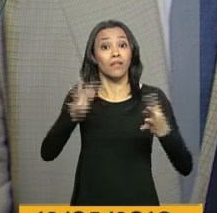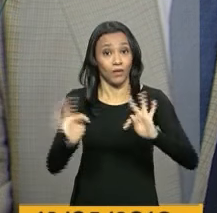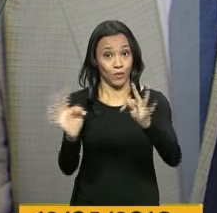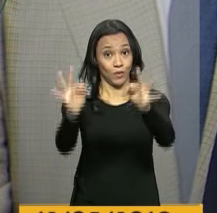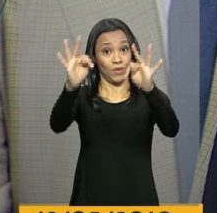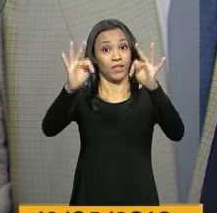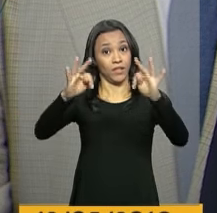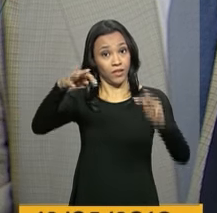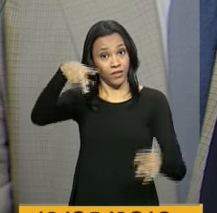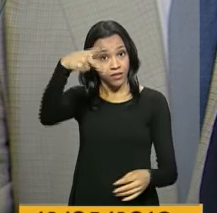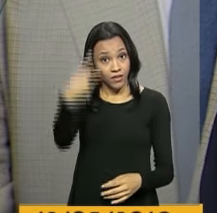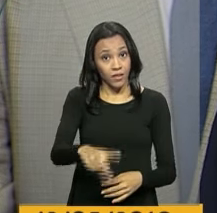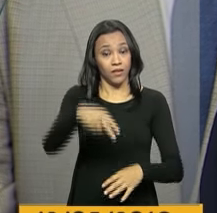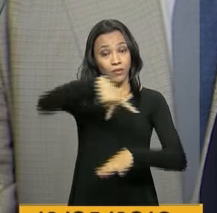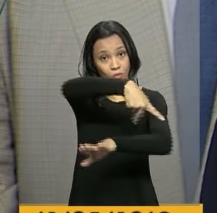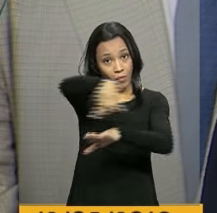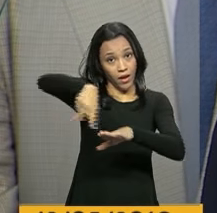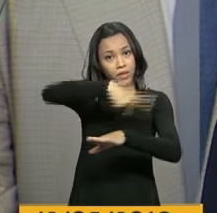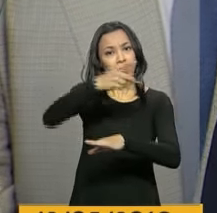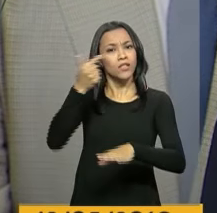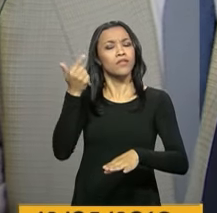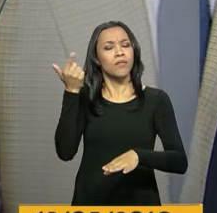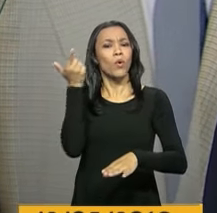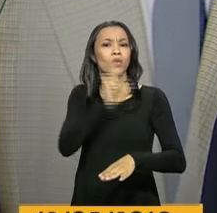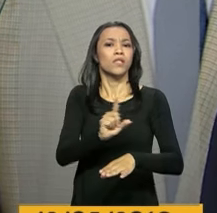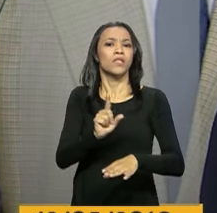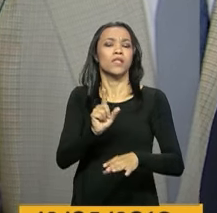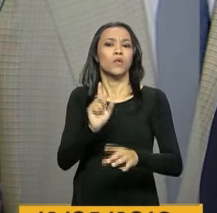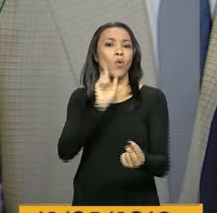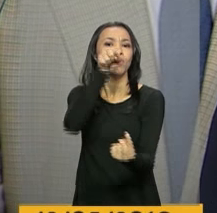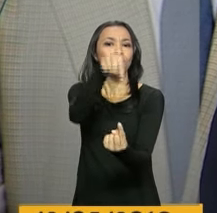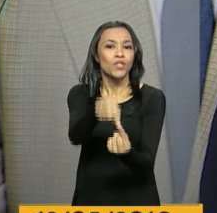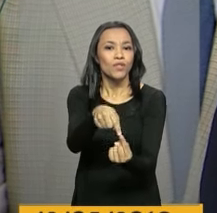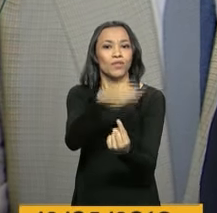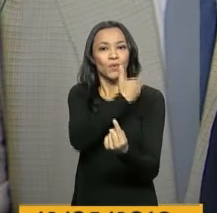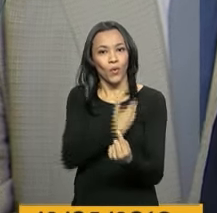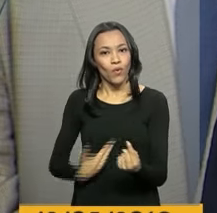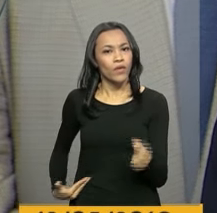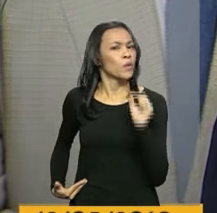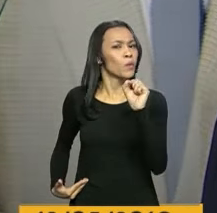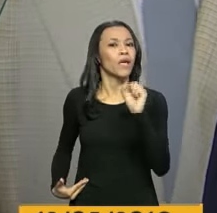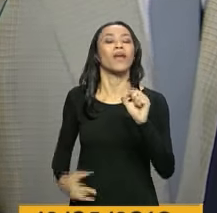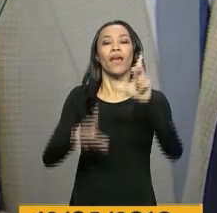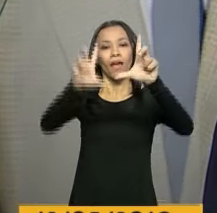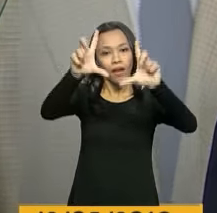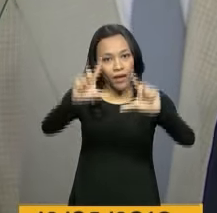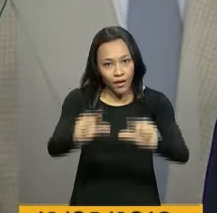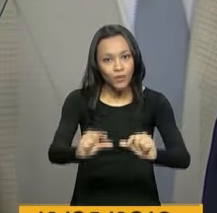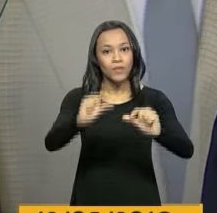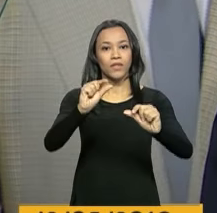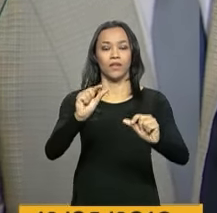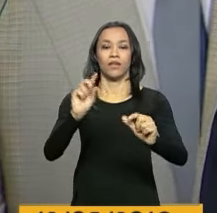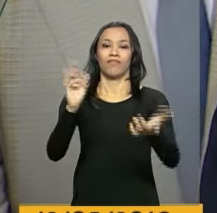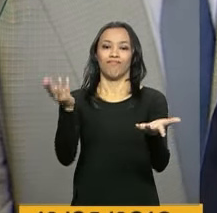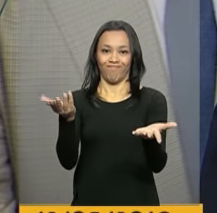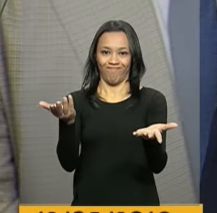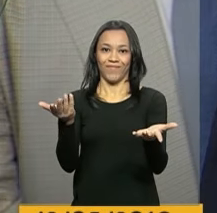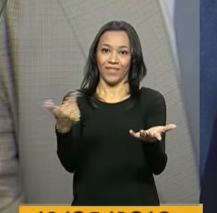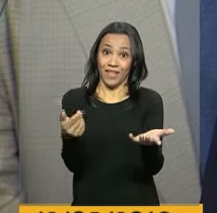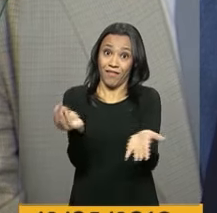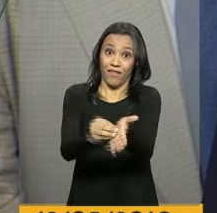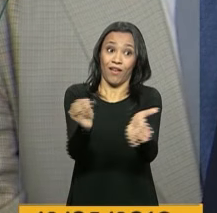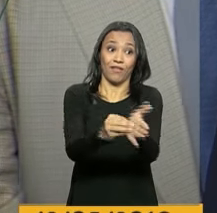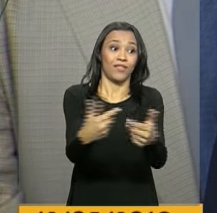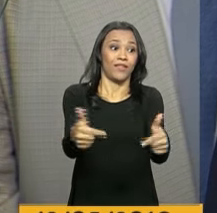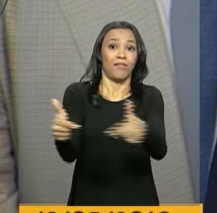estaremos realizando o maior objetivo do governo, reduzir o desemprego, que há de ser, os senhores percebem que eu